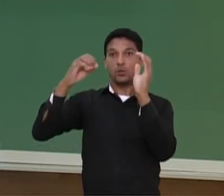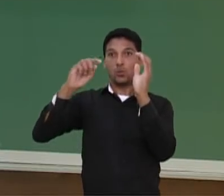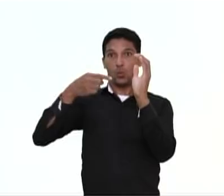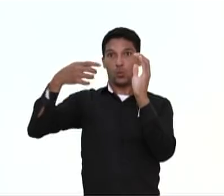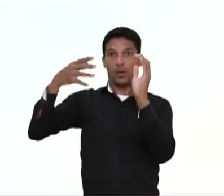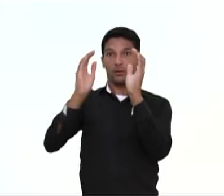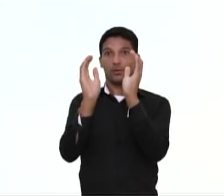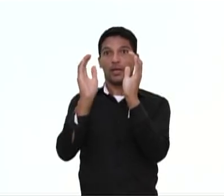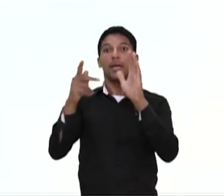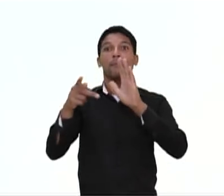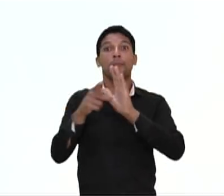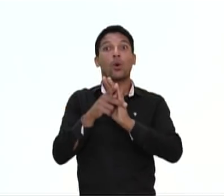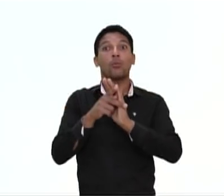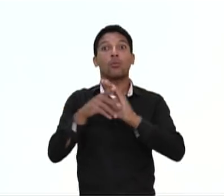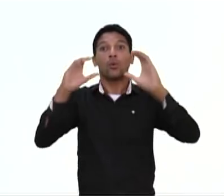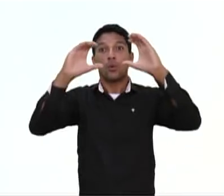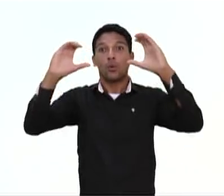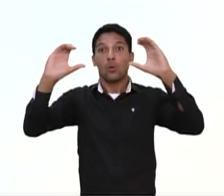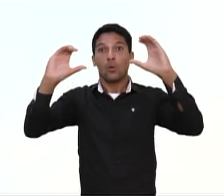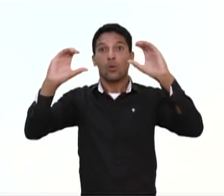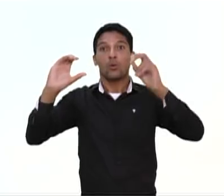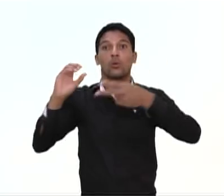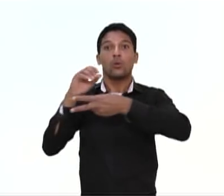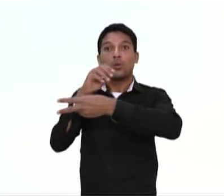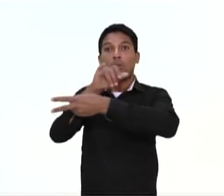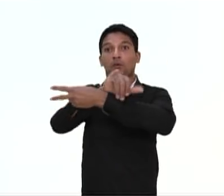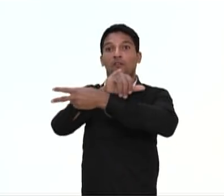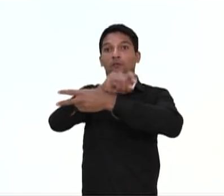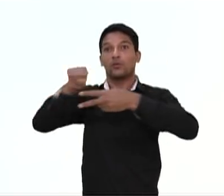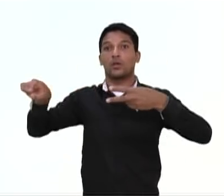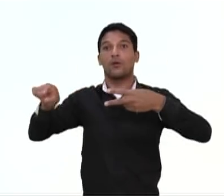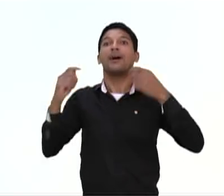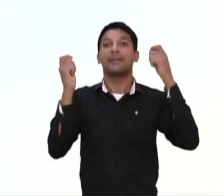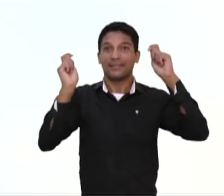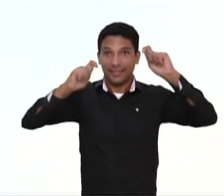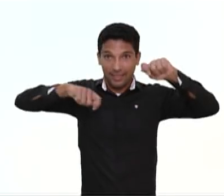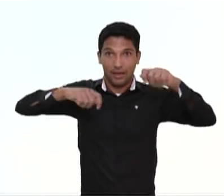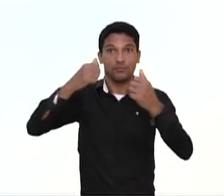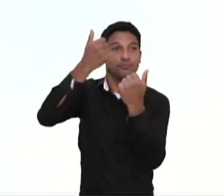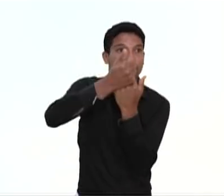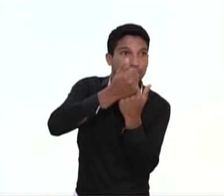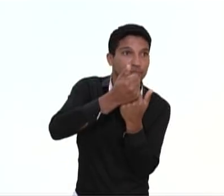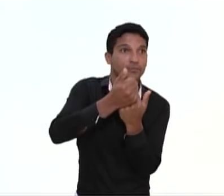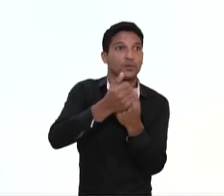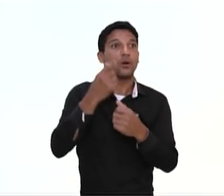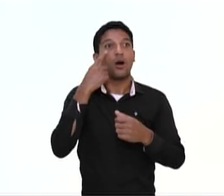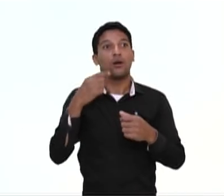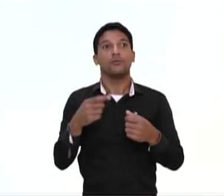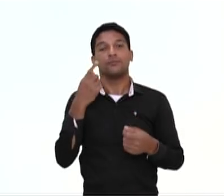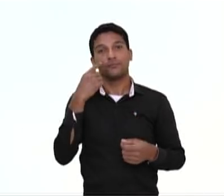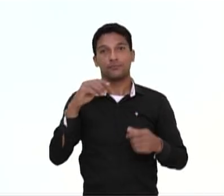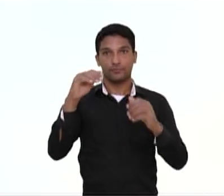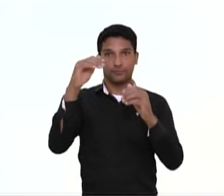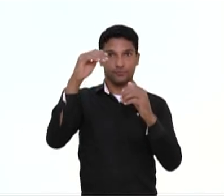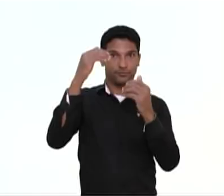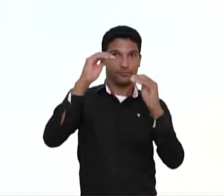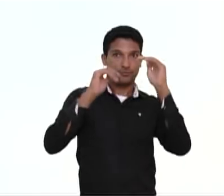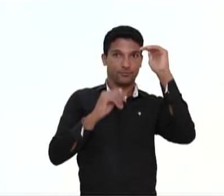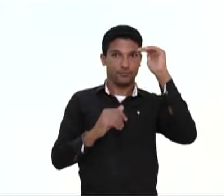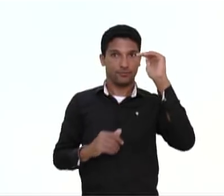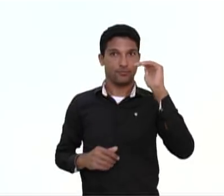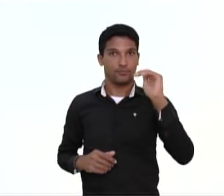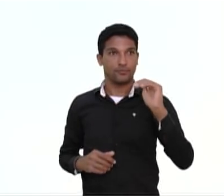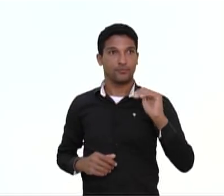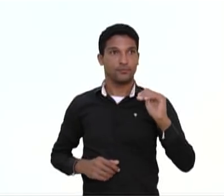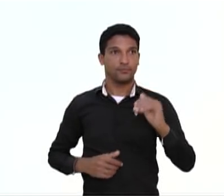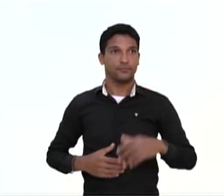substituindo, ó, x igual a 0 e y igual a 4, né? 0 elevado ao quadrado vai dar 0, menos 2 vezes 0